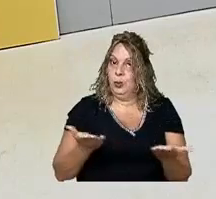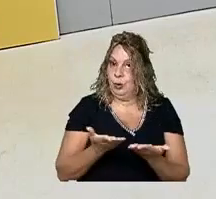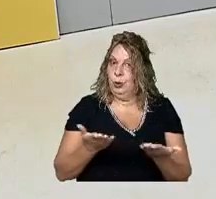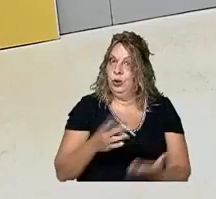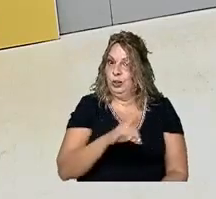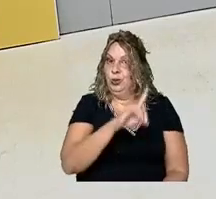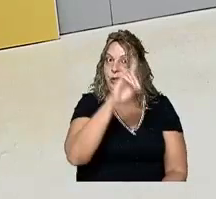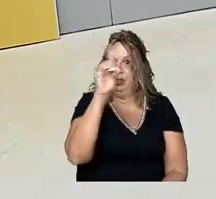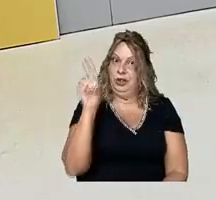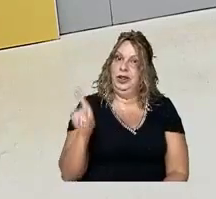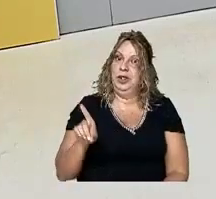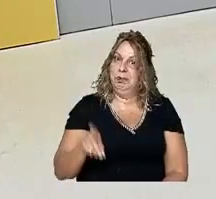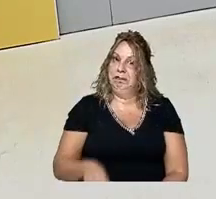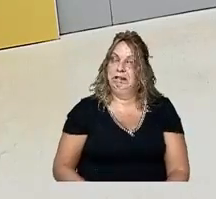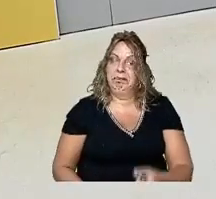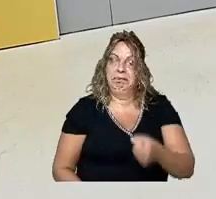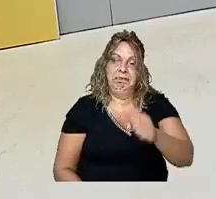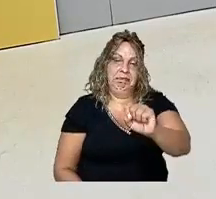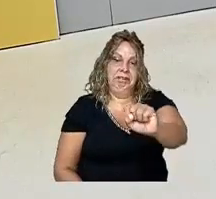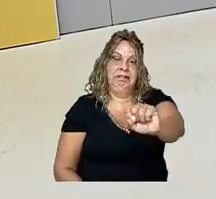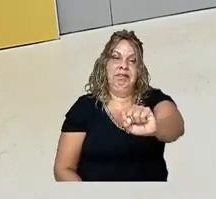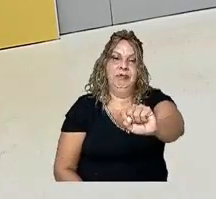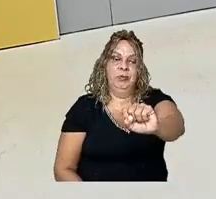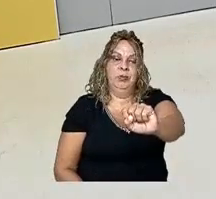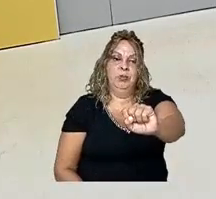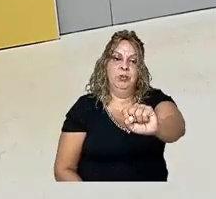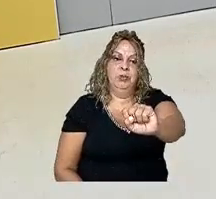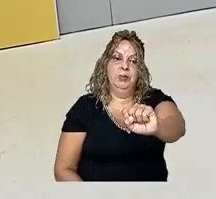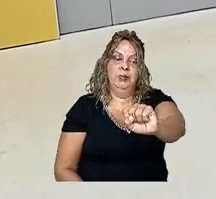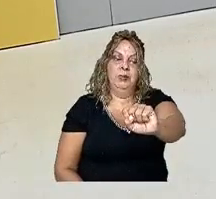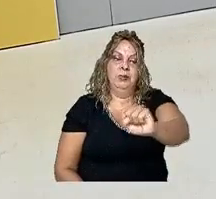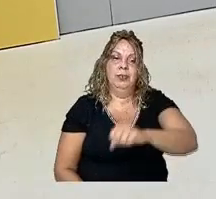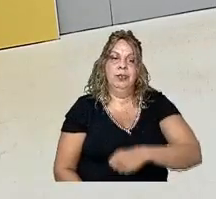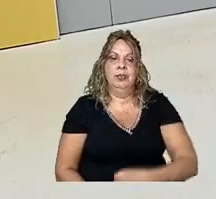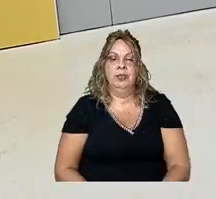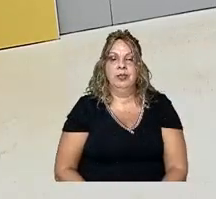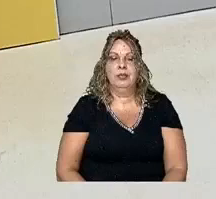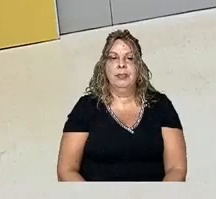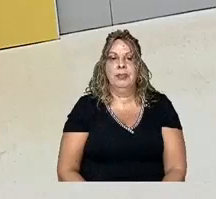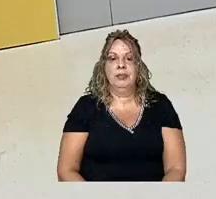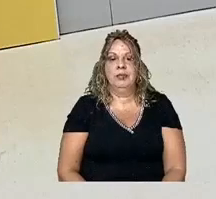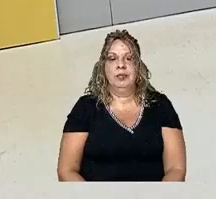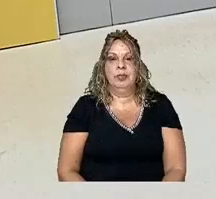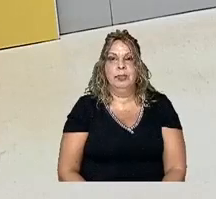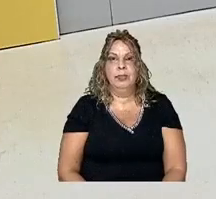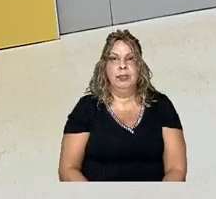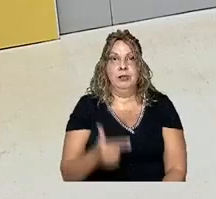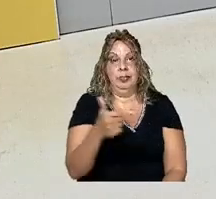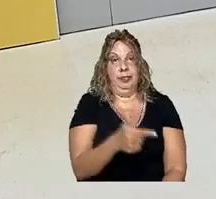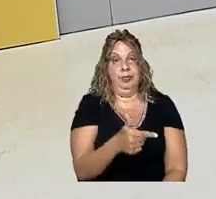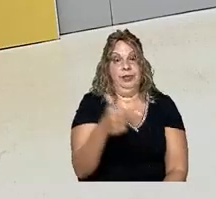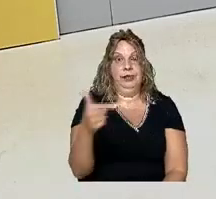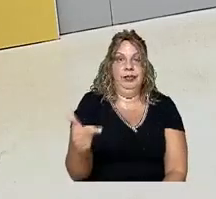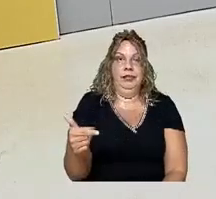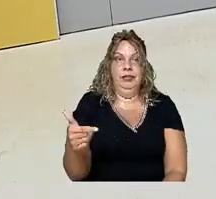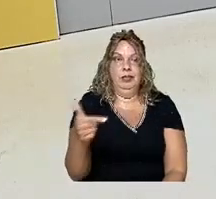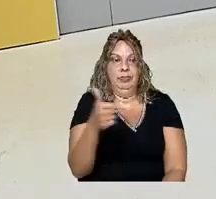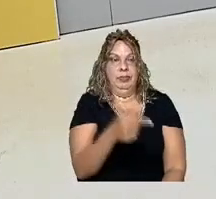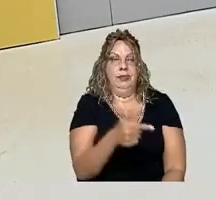subiu, bolinha de número 8. 8, pode marcar número 8. Marque comigo também 22.